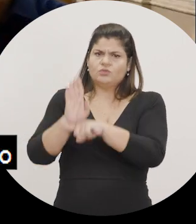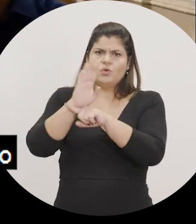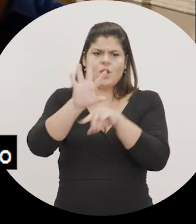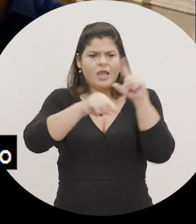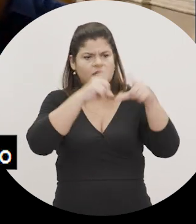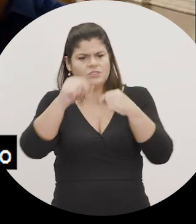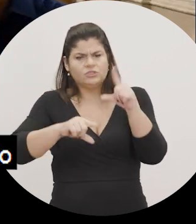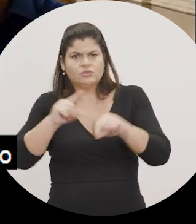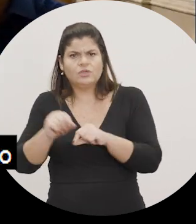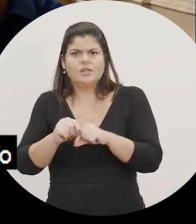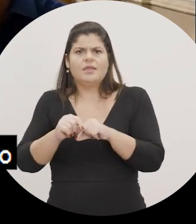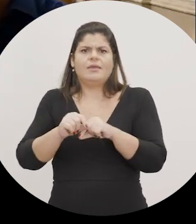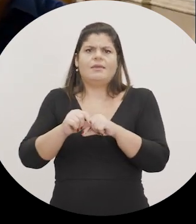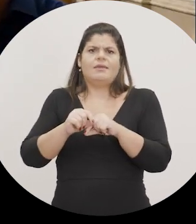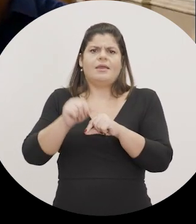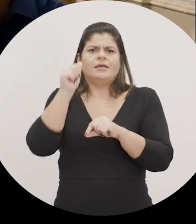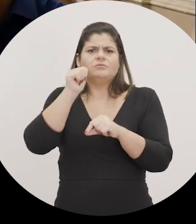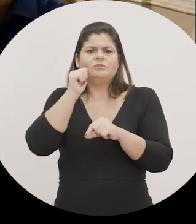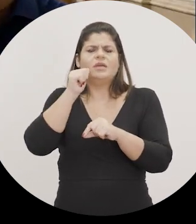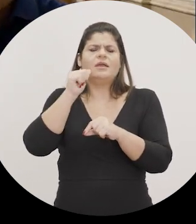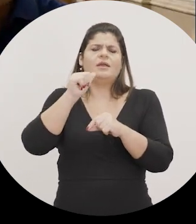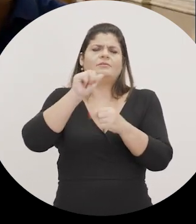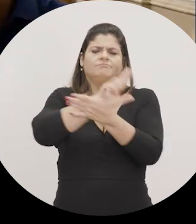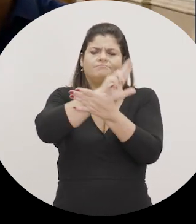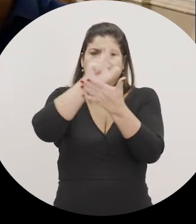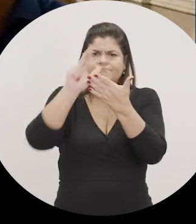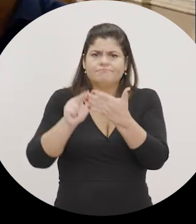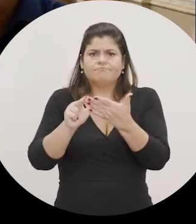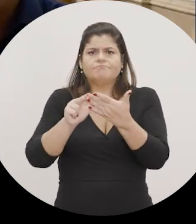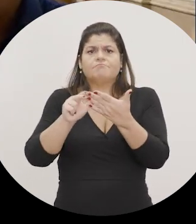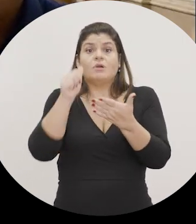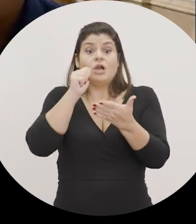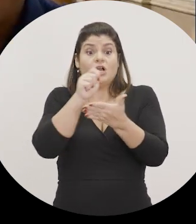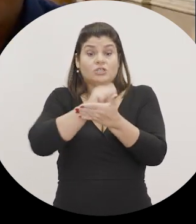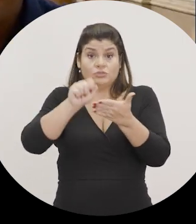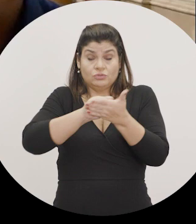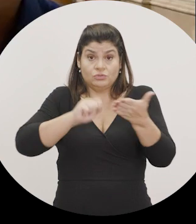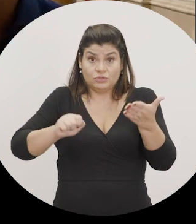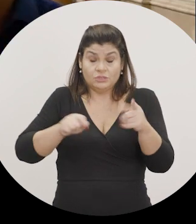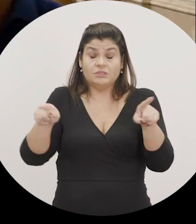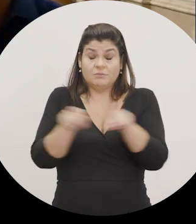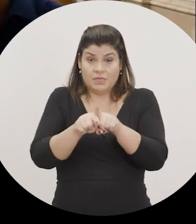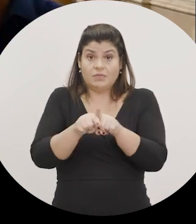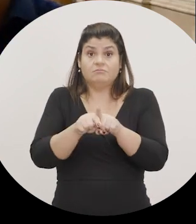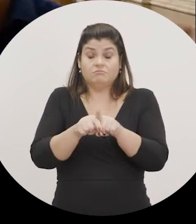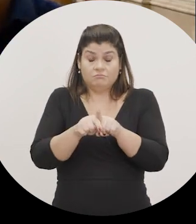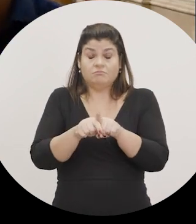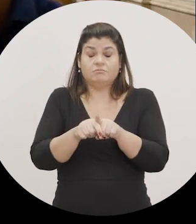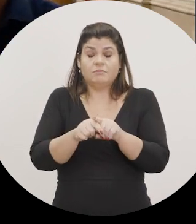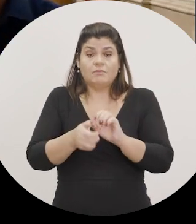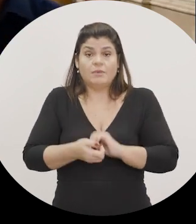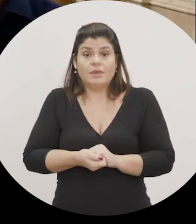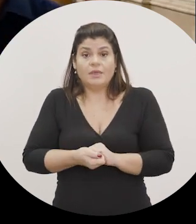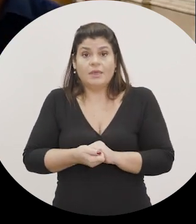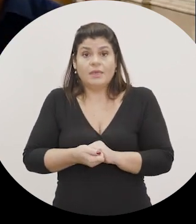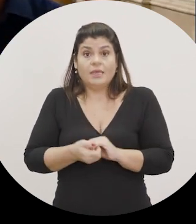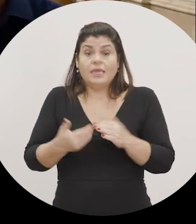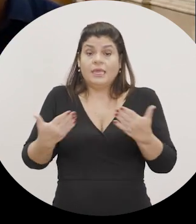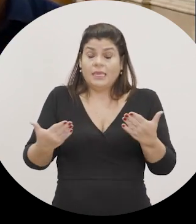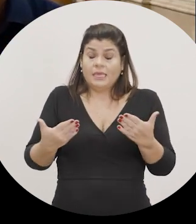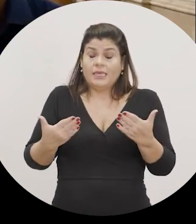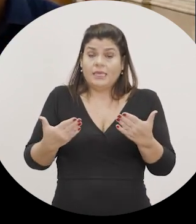a Conceição Evaristo, ajudou a escolher a jornalista que escreveu o texto, né, que